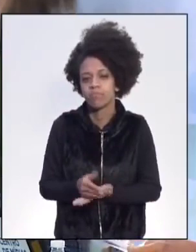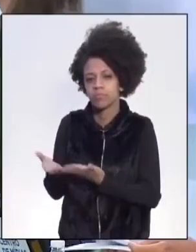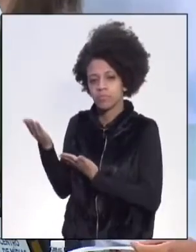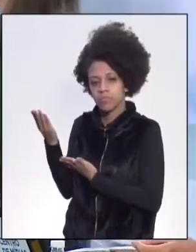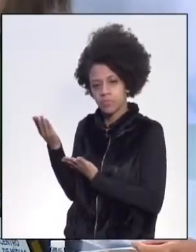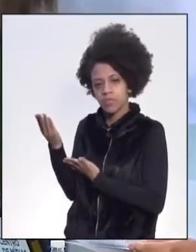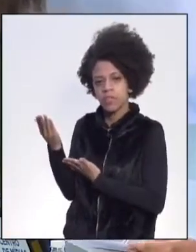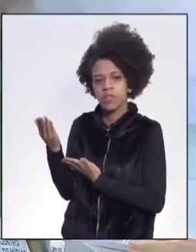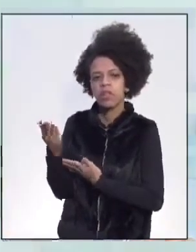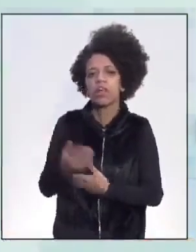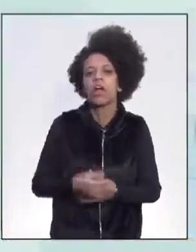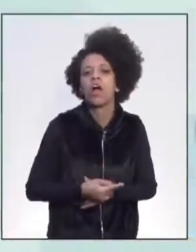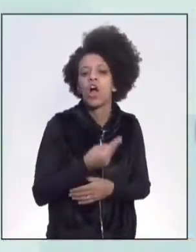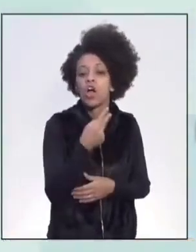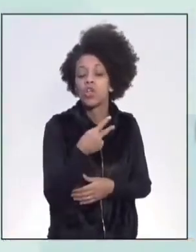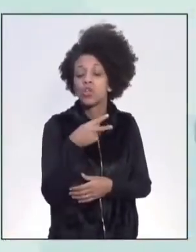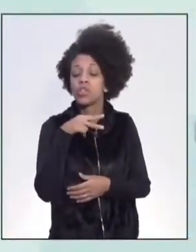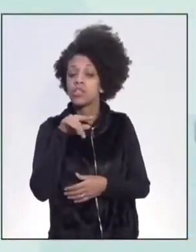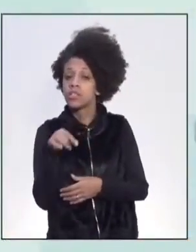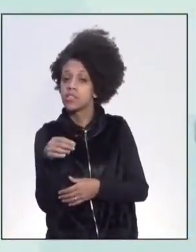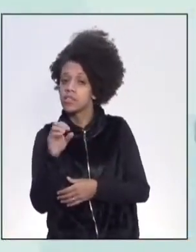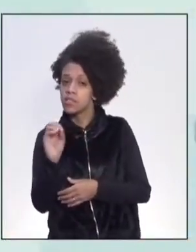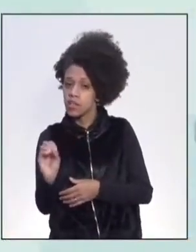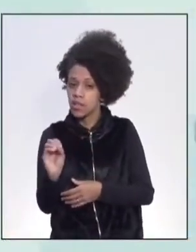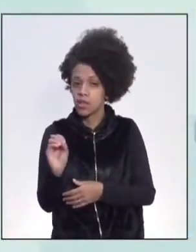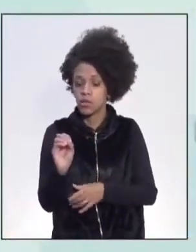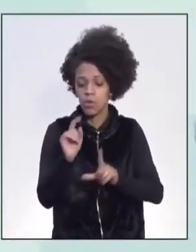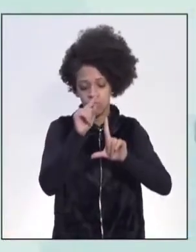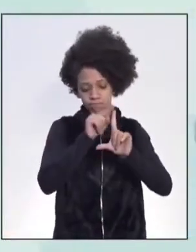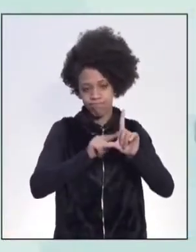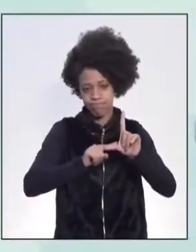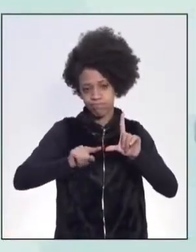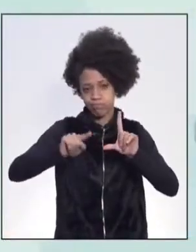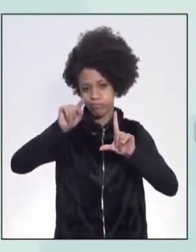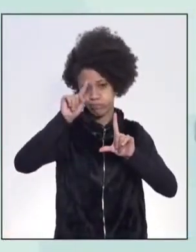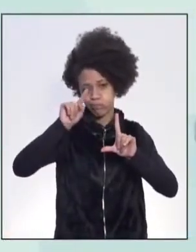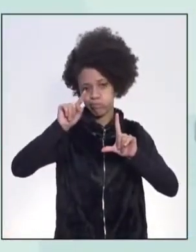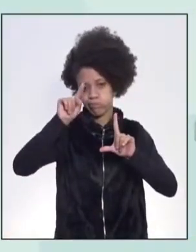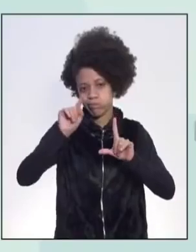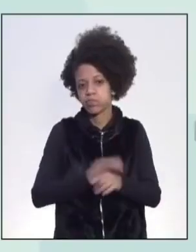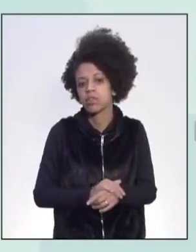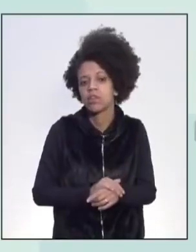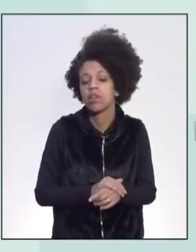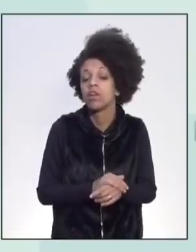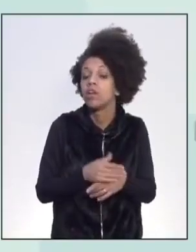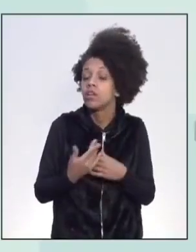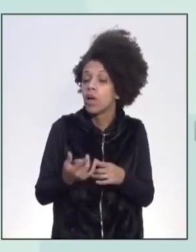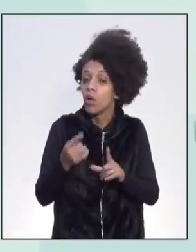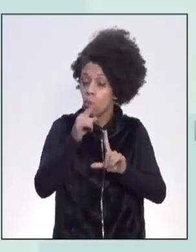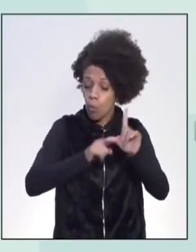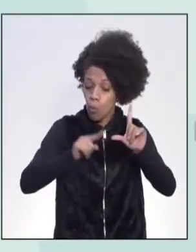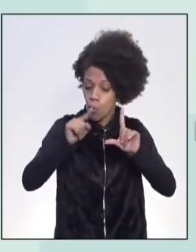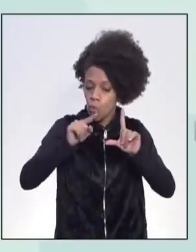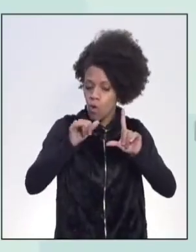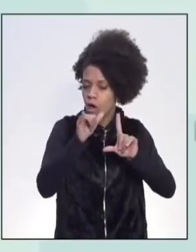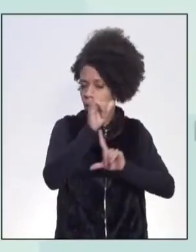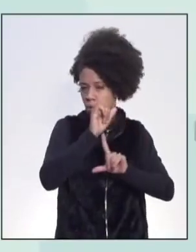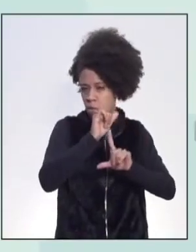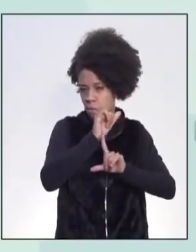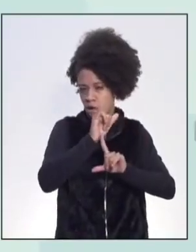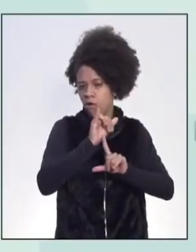gente tem lá que o vértice é 2 e 0, que foi um deslocamento de 2 unidades para a direita e que cruzou o eixo Y